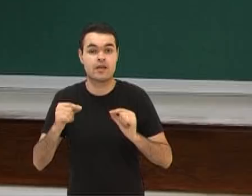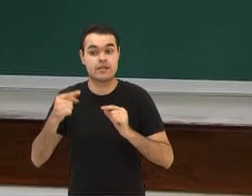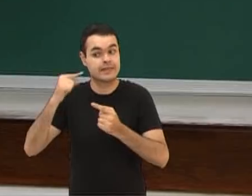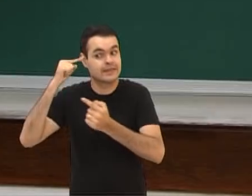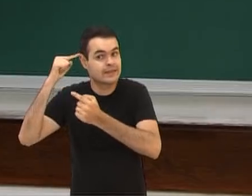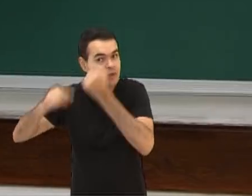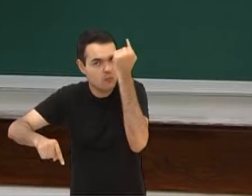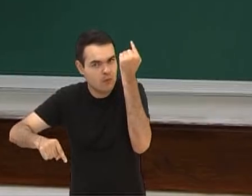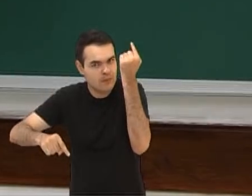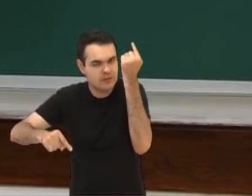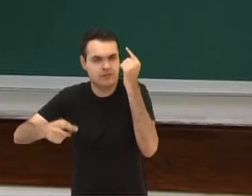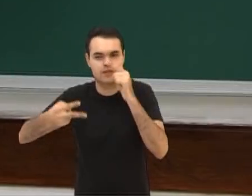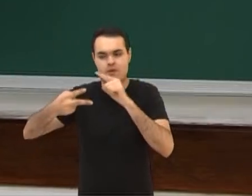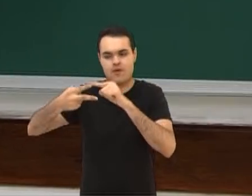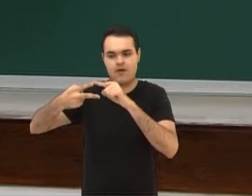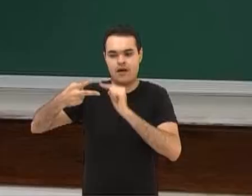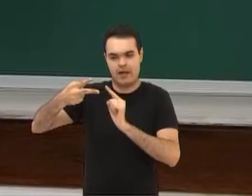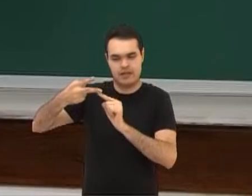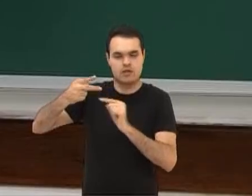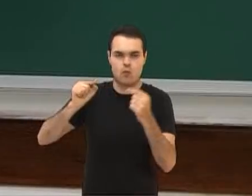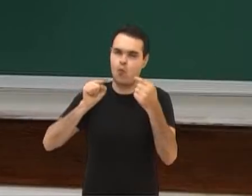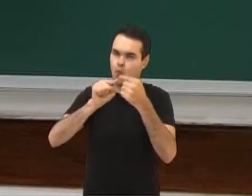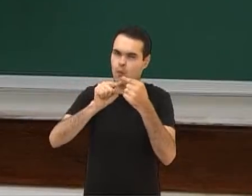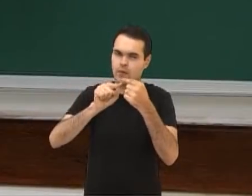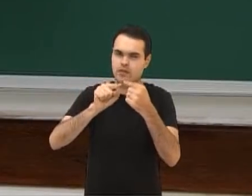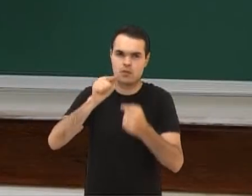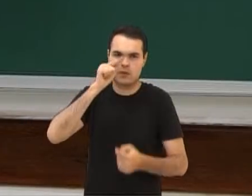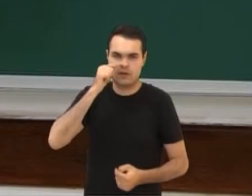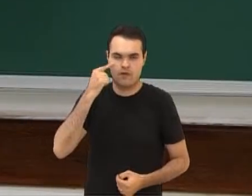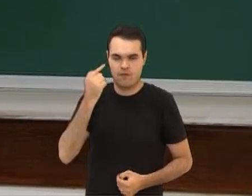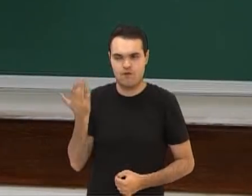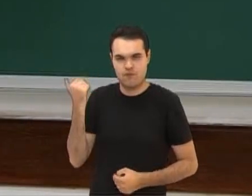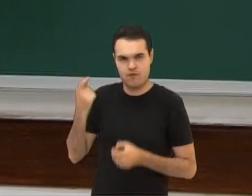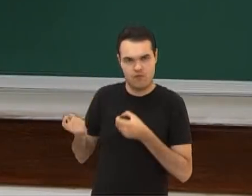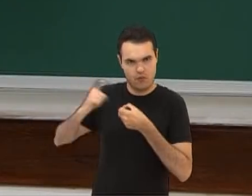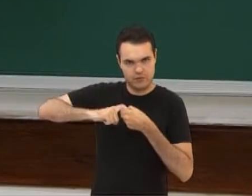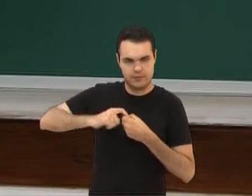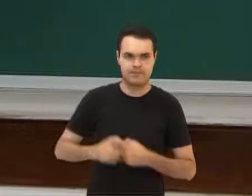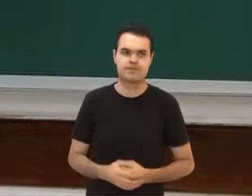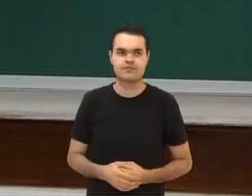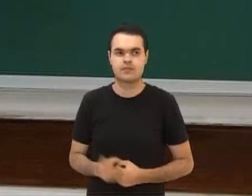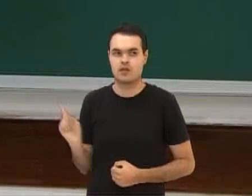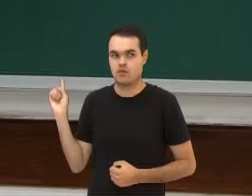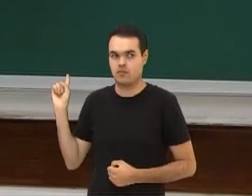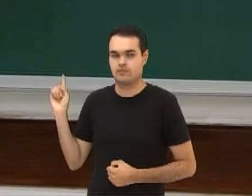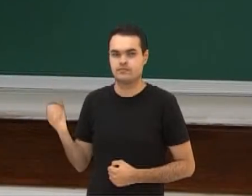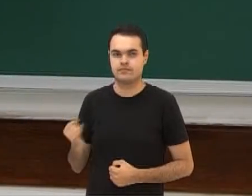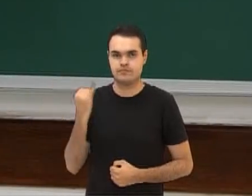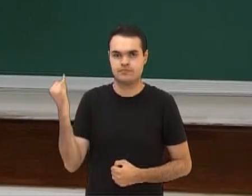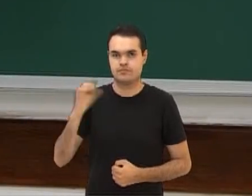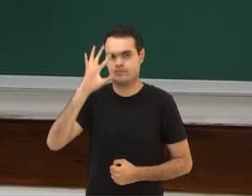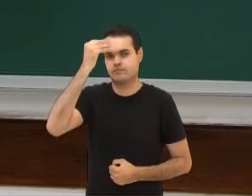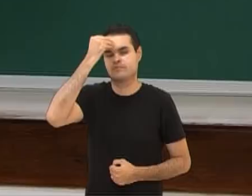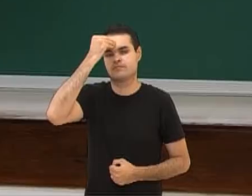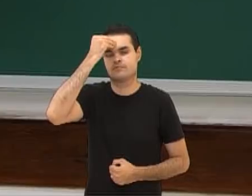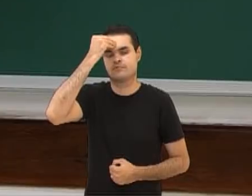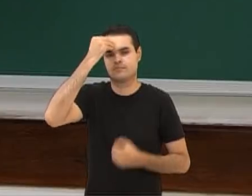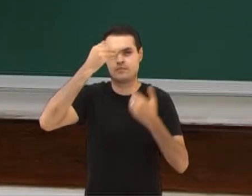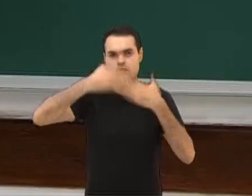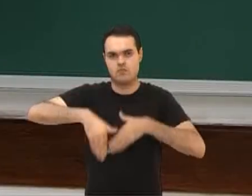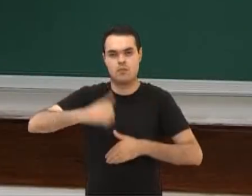dórica e a coríntia representam. Quer ver? Vamos voltar aqui um pouquinho. Pessoal, isso é muito importante, se cair em vestibular, cair em tudo quanto é